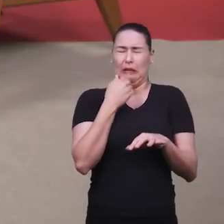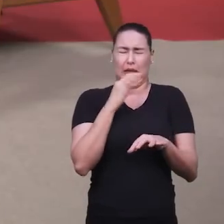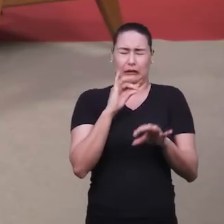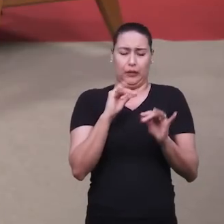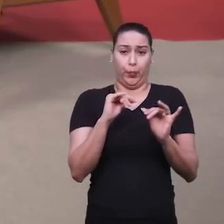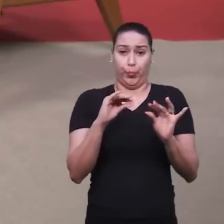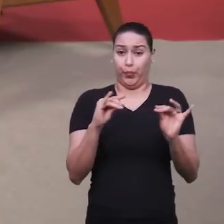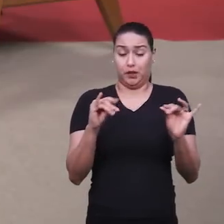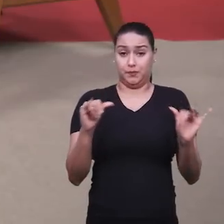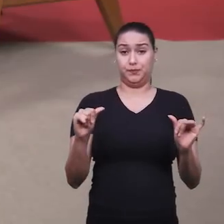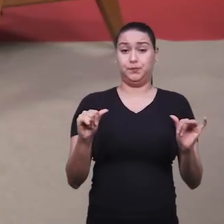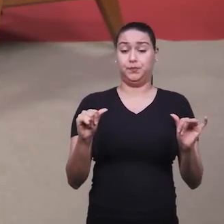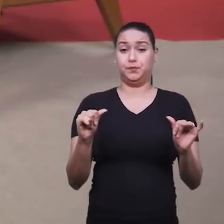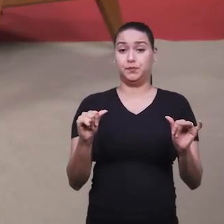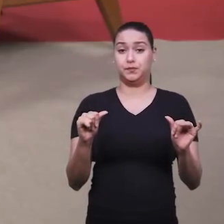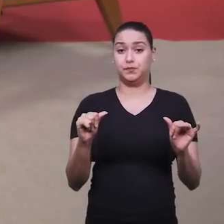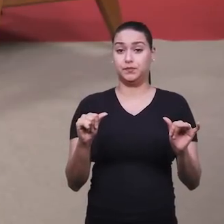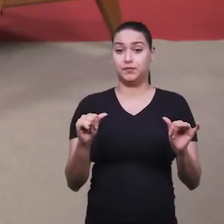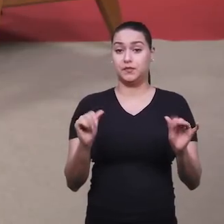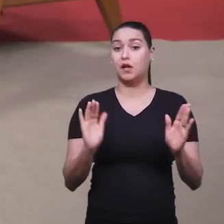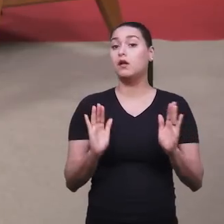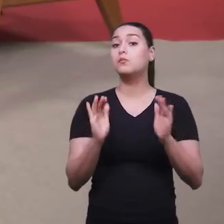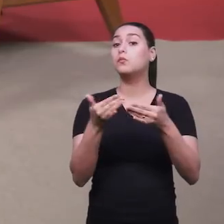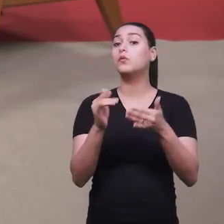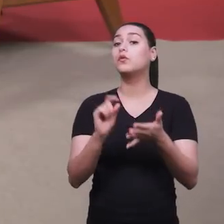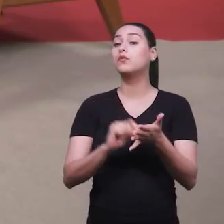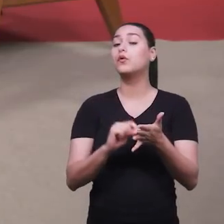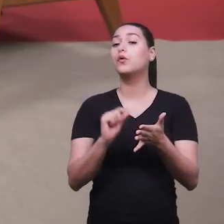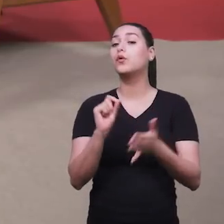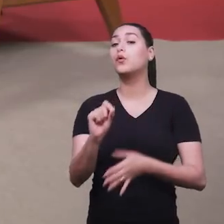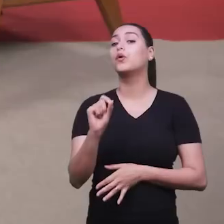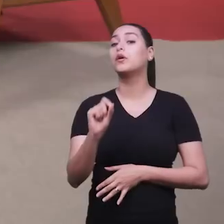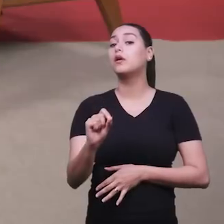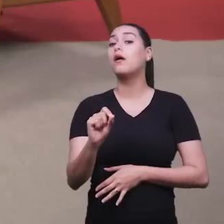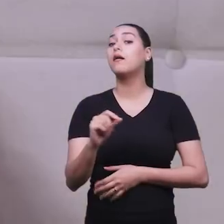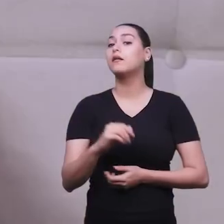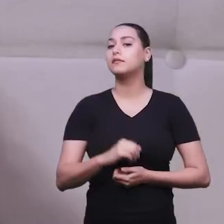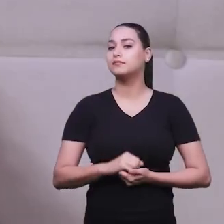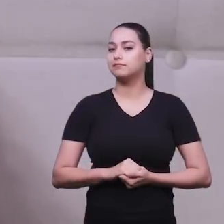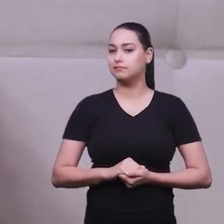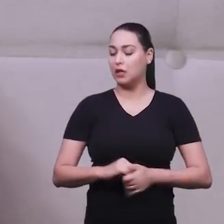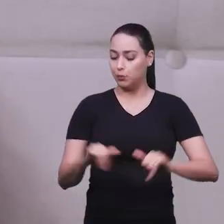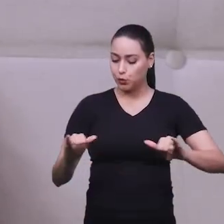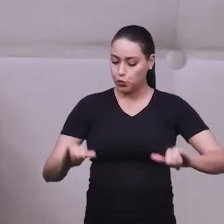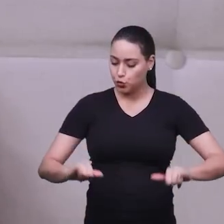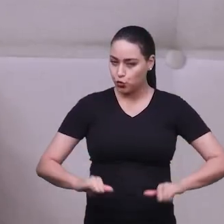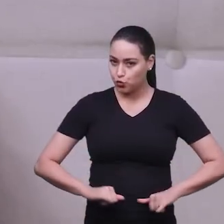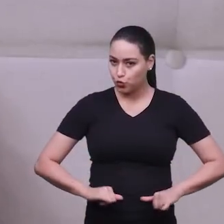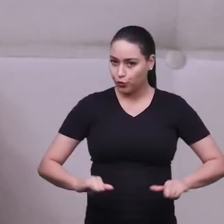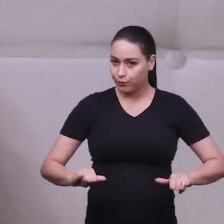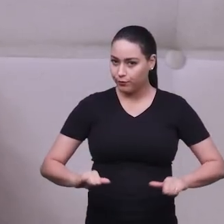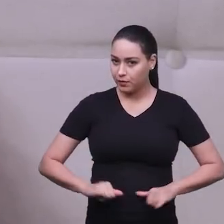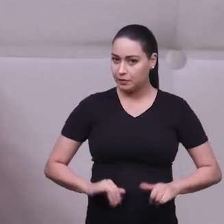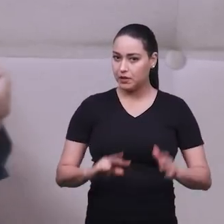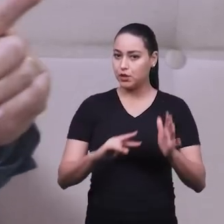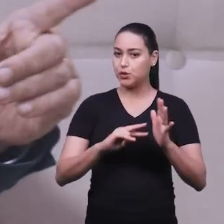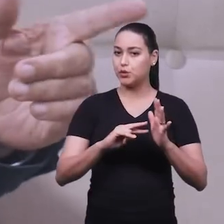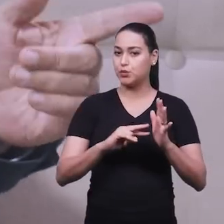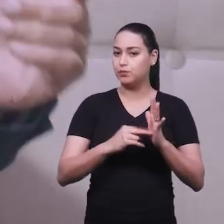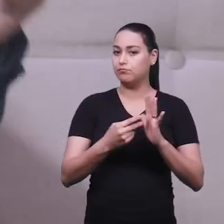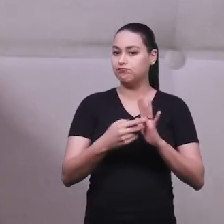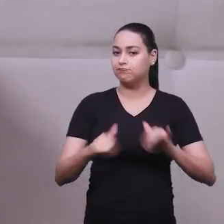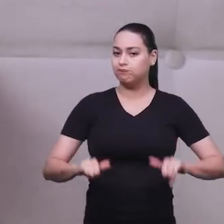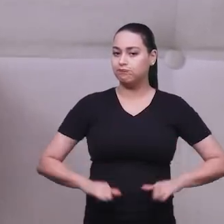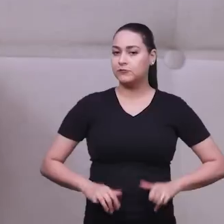era ervas Amargosas. amargosas. Apontando para quê, pastores? Para